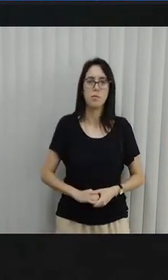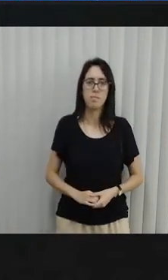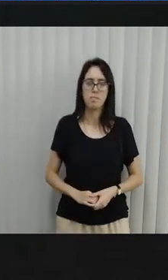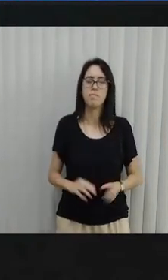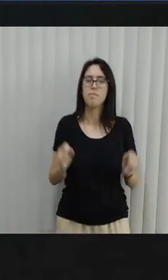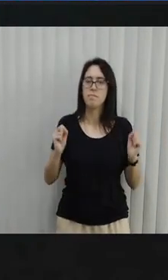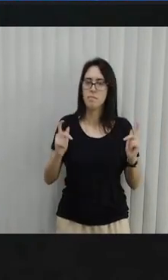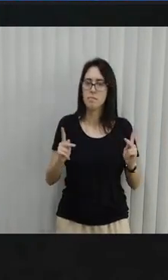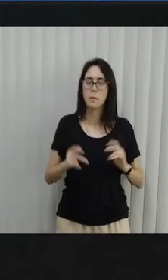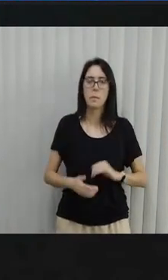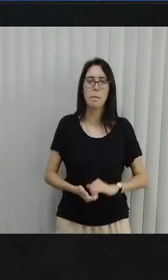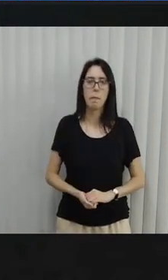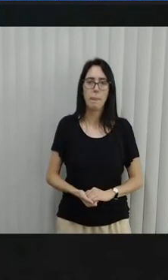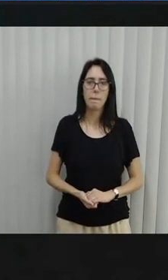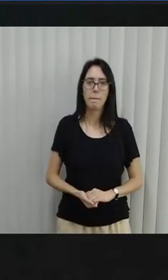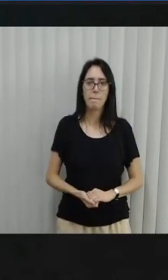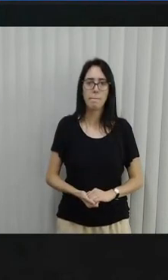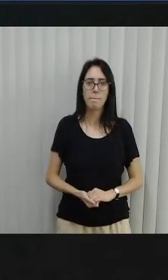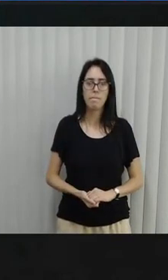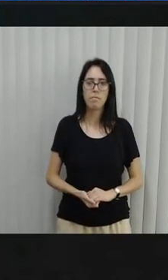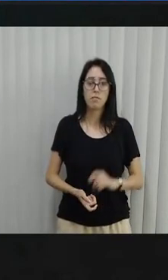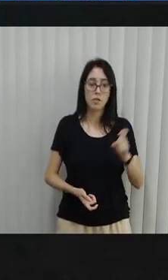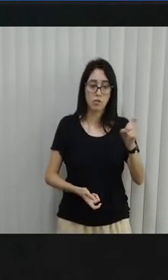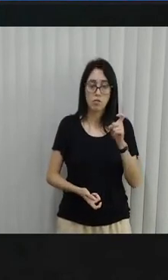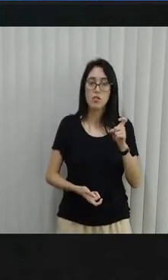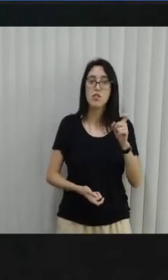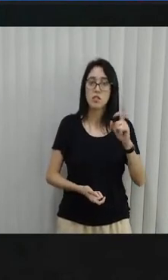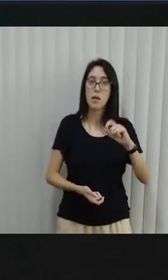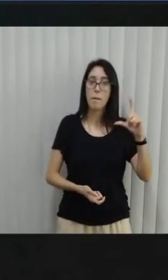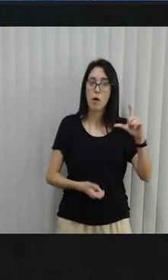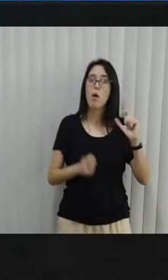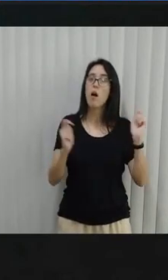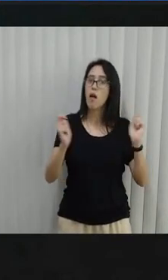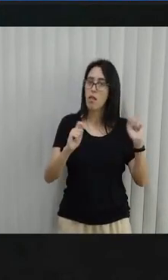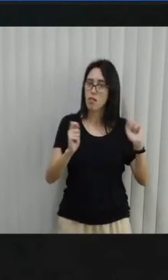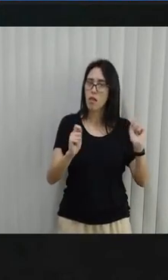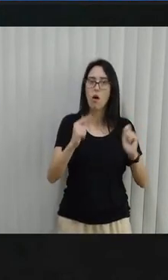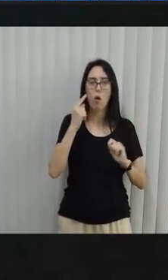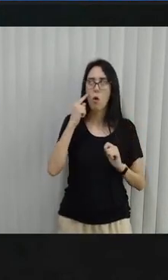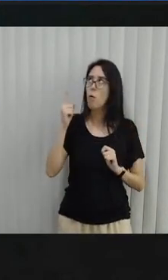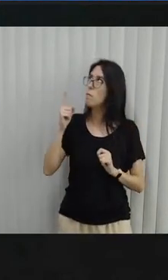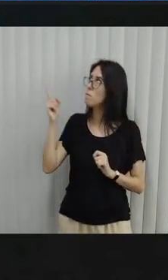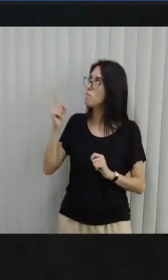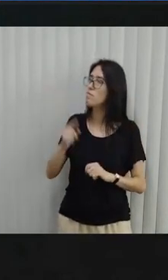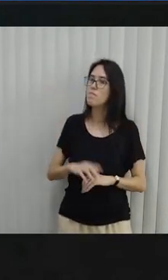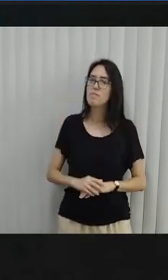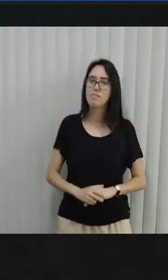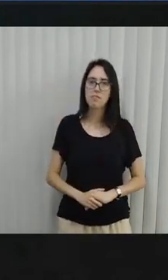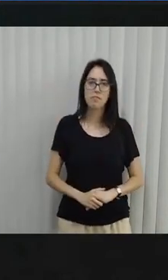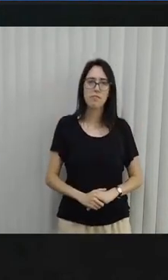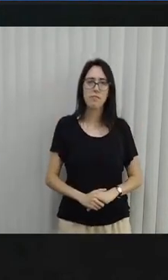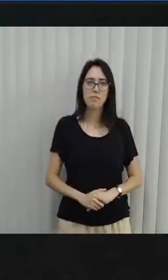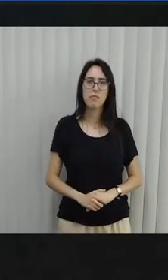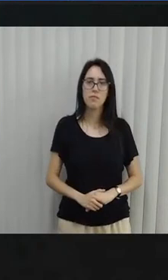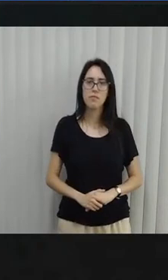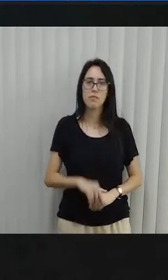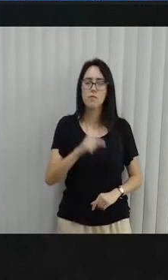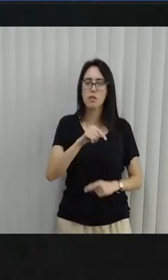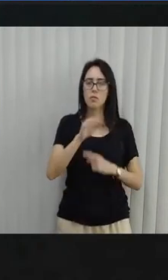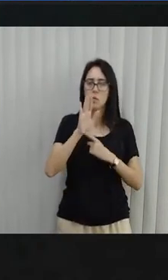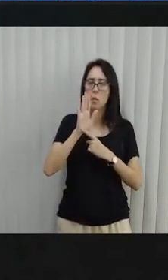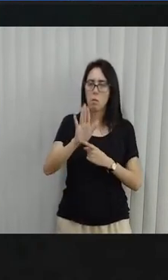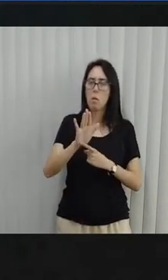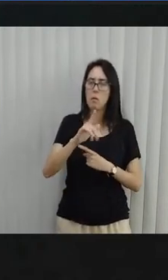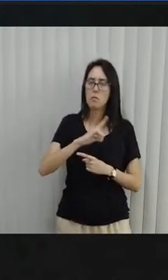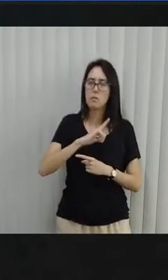beleza, vamos lá. O X é maior, ele pode andar, então a gente vai colocar aqui um mova. Esse mostra, eu acho que faz